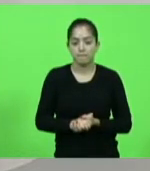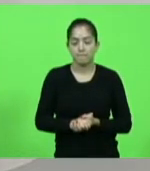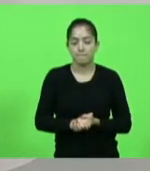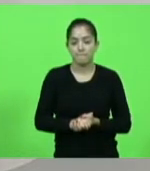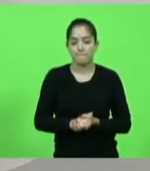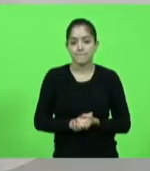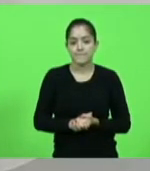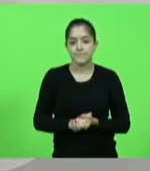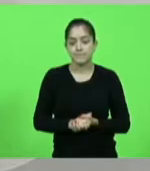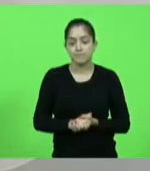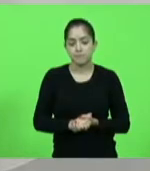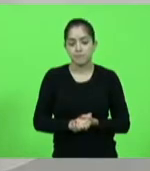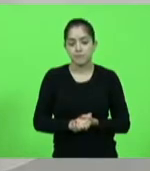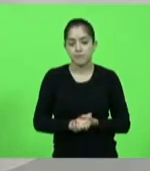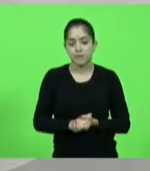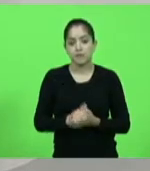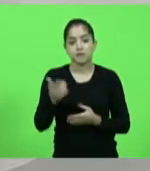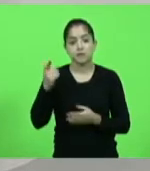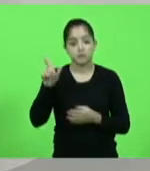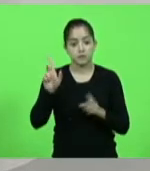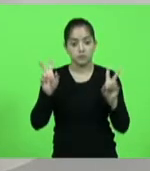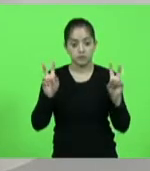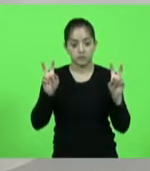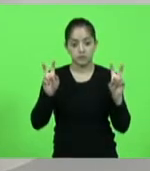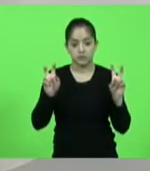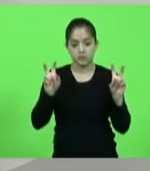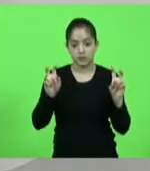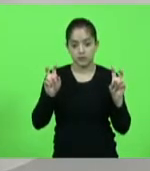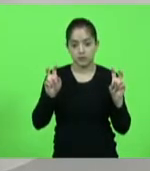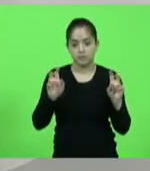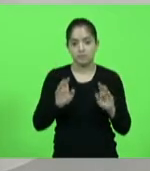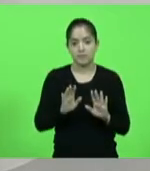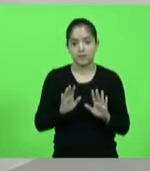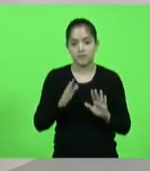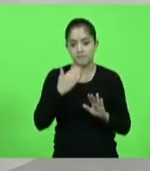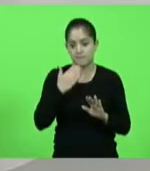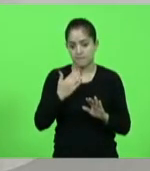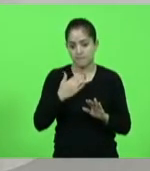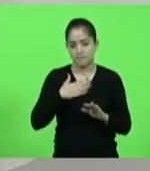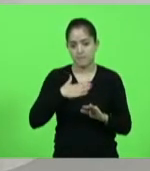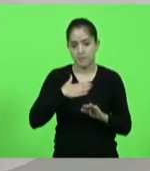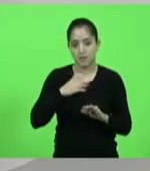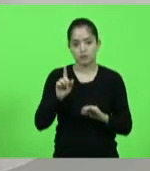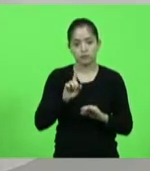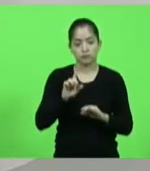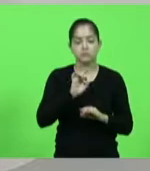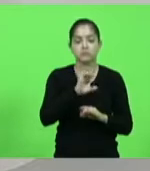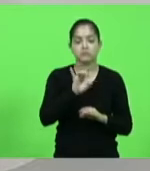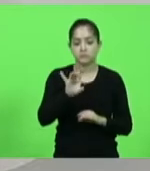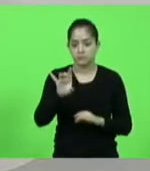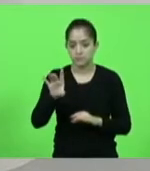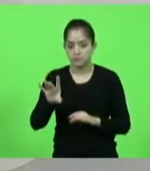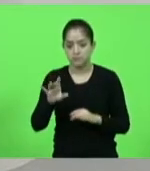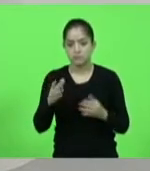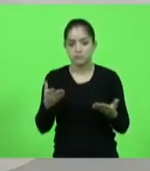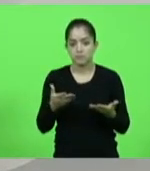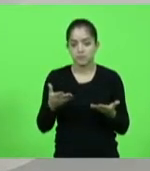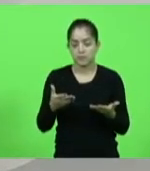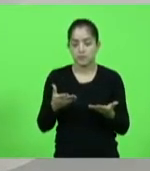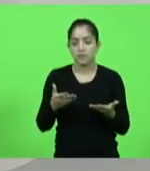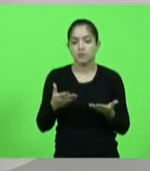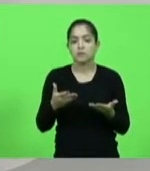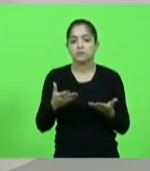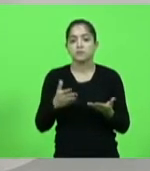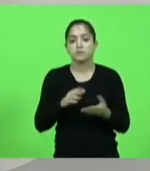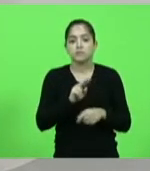Senhor presidente, um outro tema que não é apenas meu, mas de cada um de nós, é a questão da manutenção e